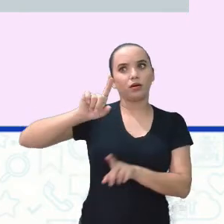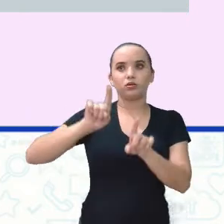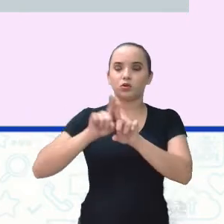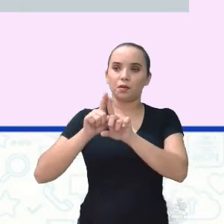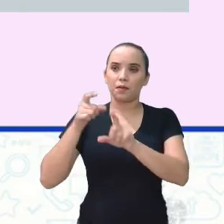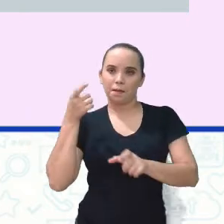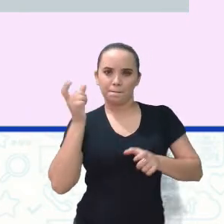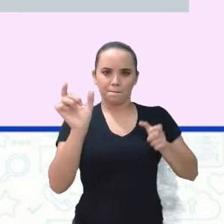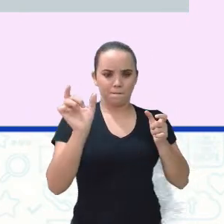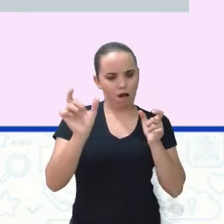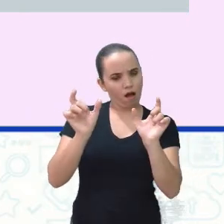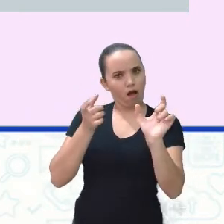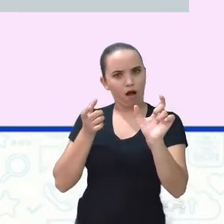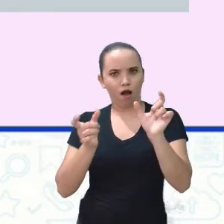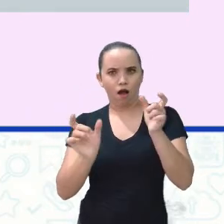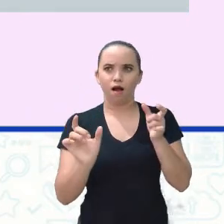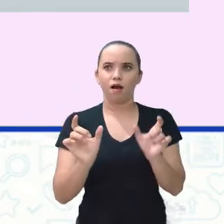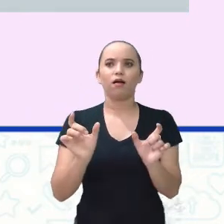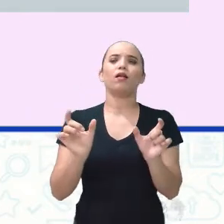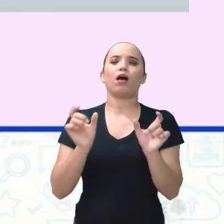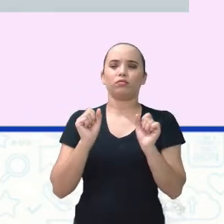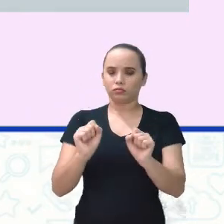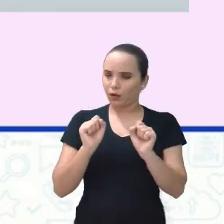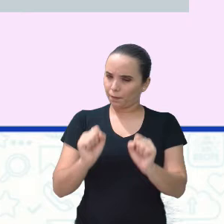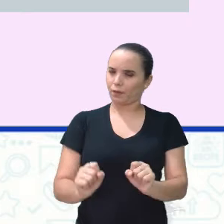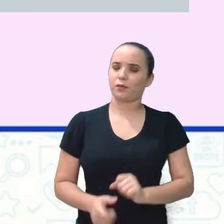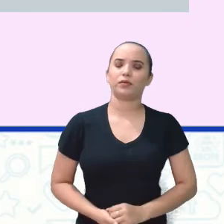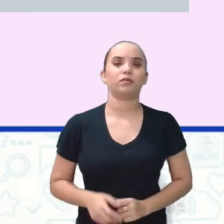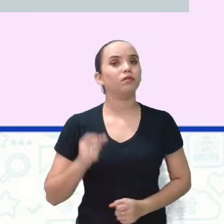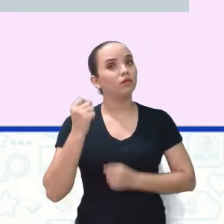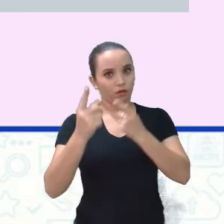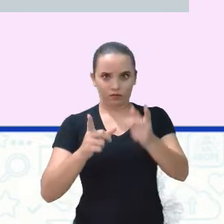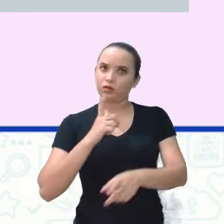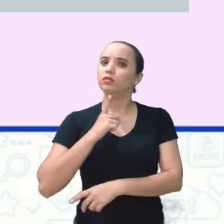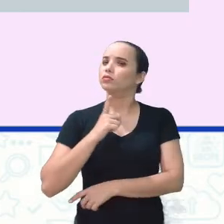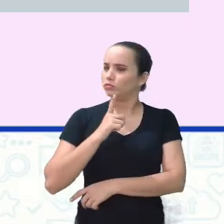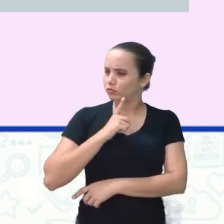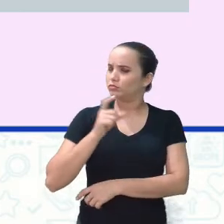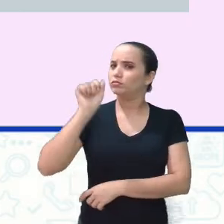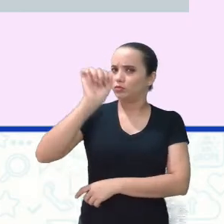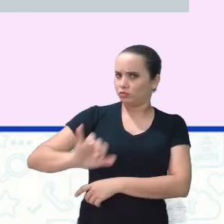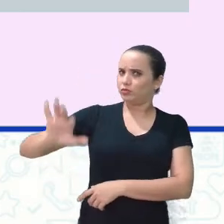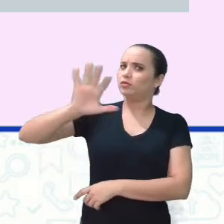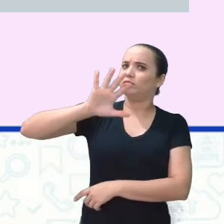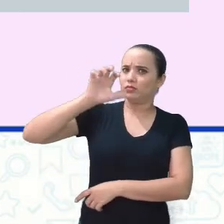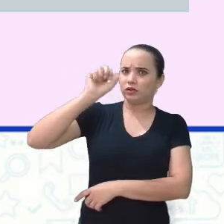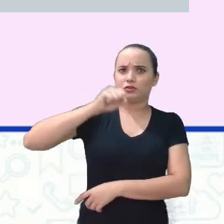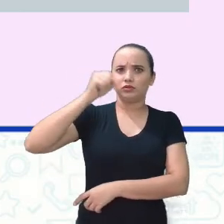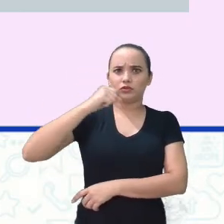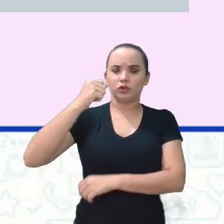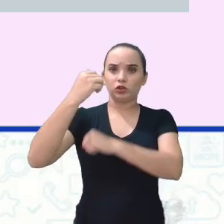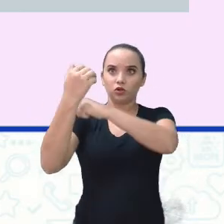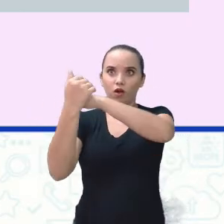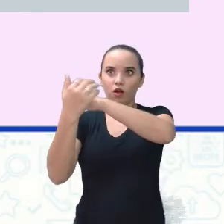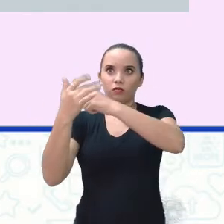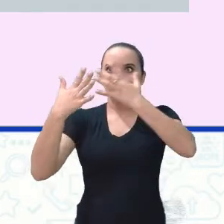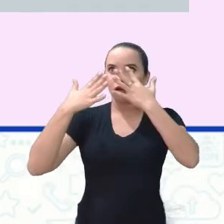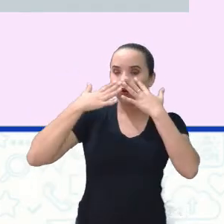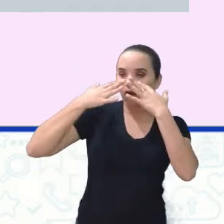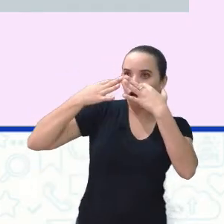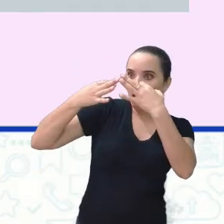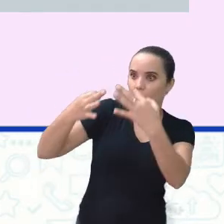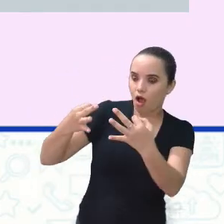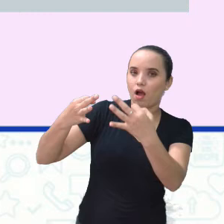é? O título é grande, com letras garrafais. Às vezes tem uma foto que já chama a atenção e outros elementos que de